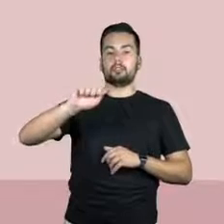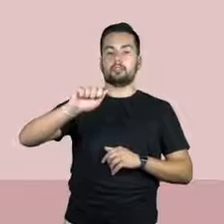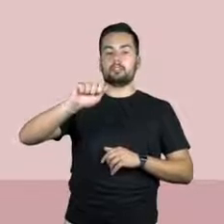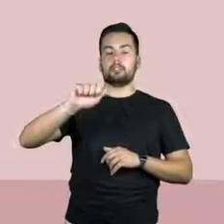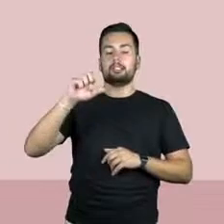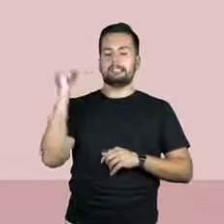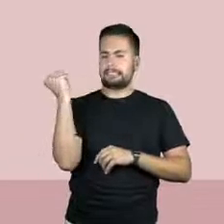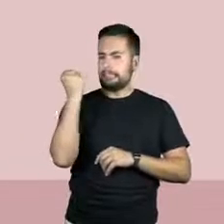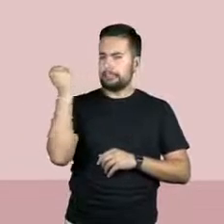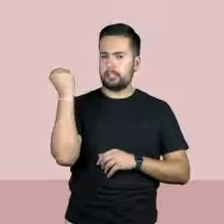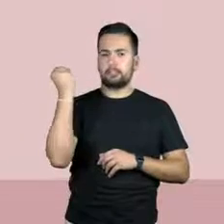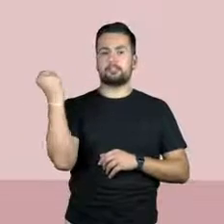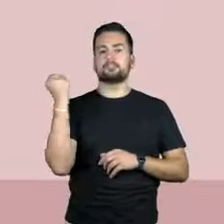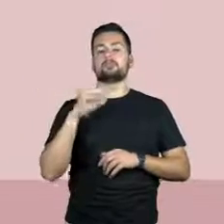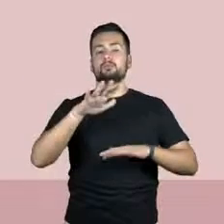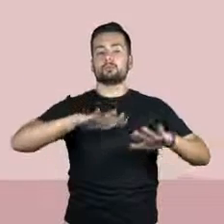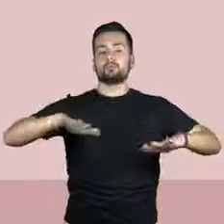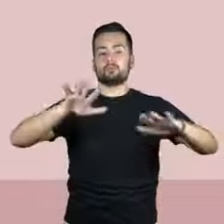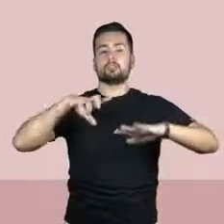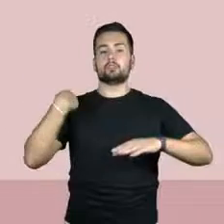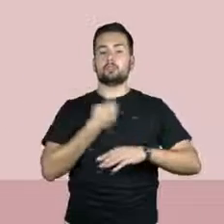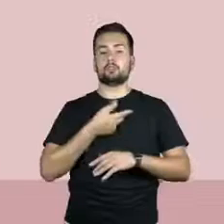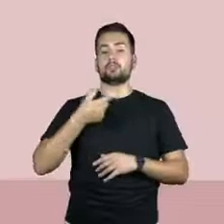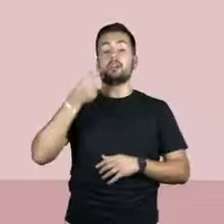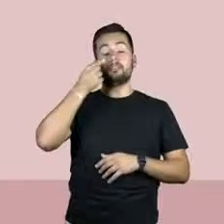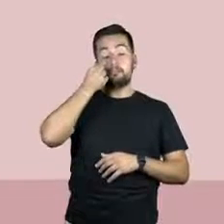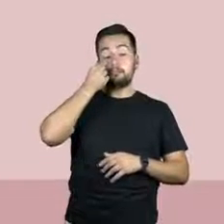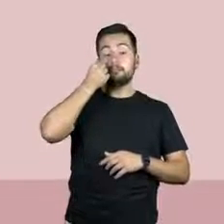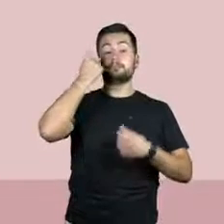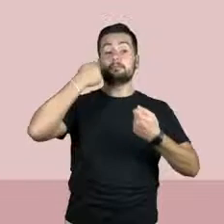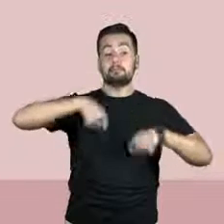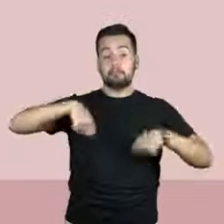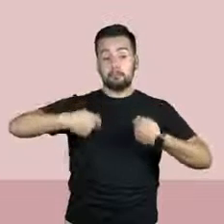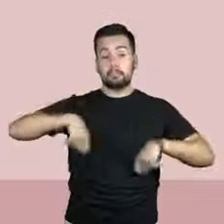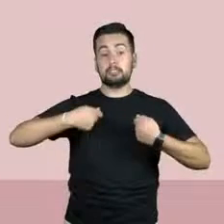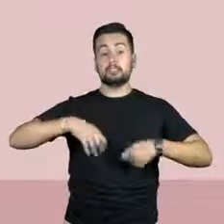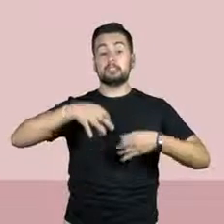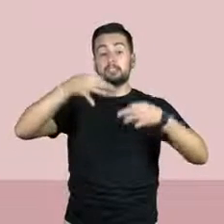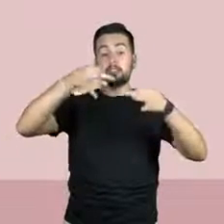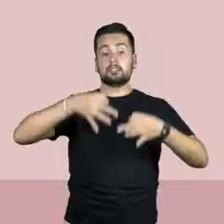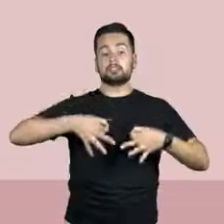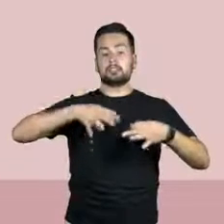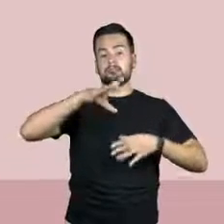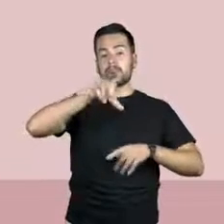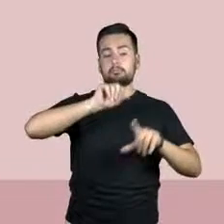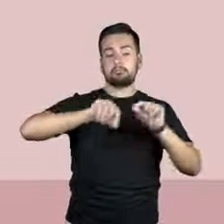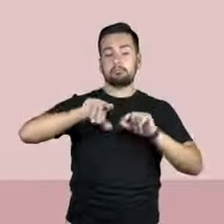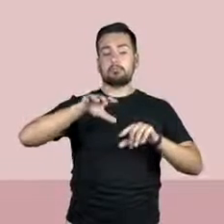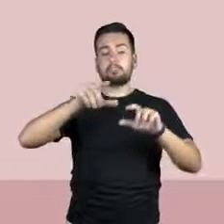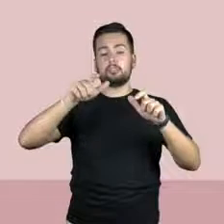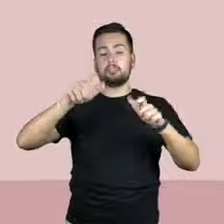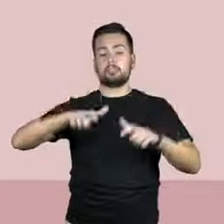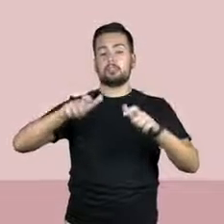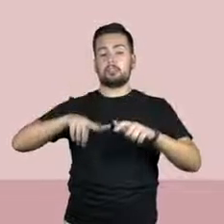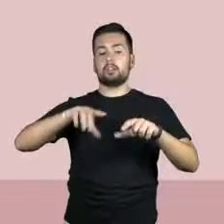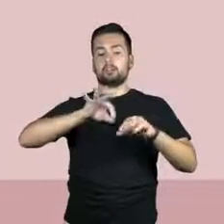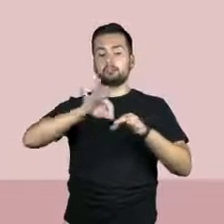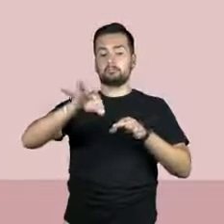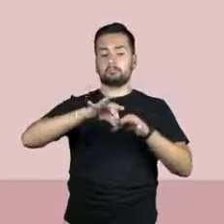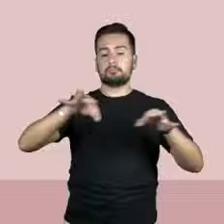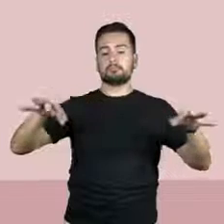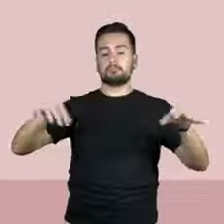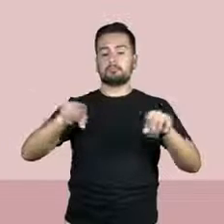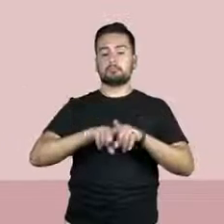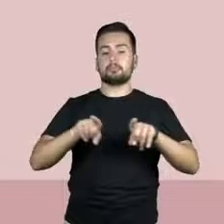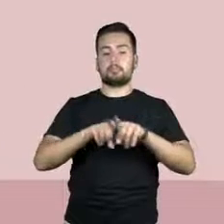onde, potencialmente, a gente precisa analisar, determinar onde ela fica também, para verificar a